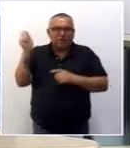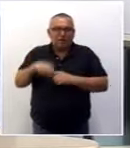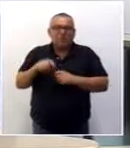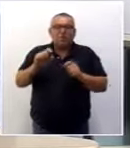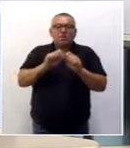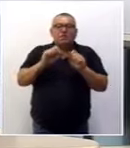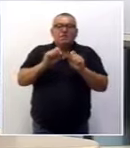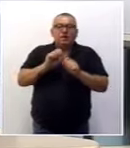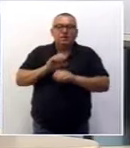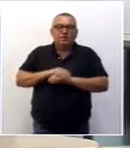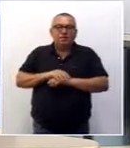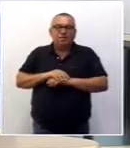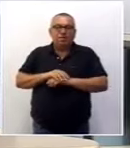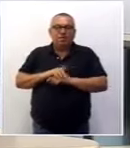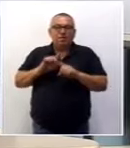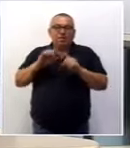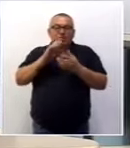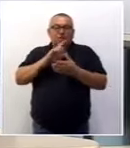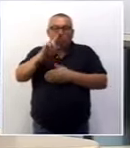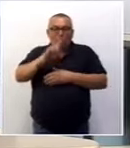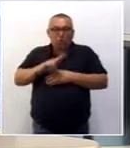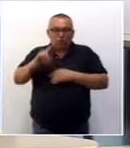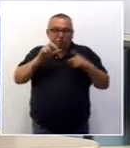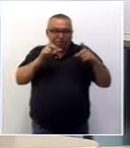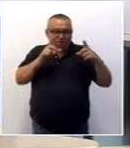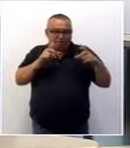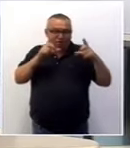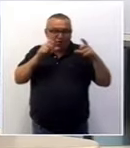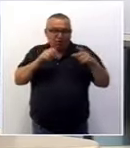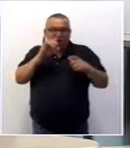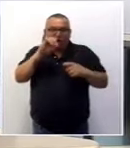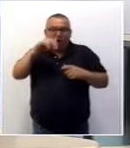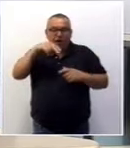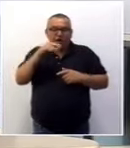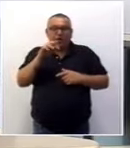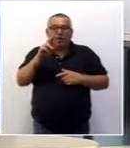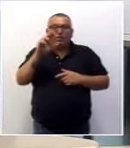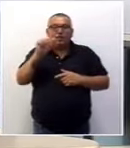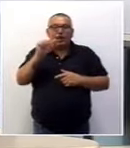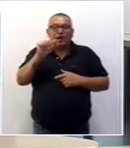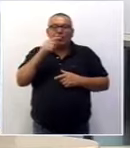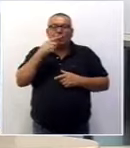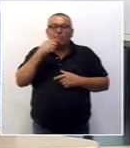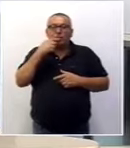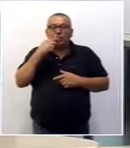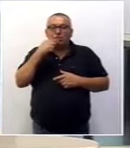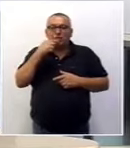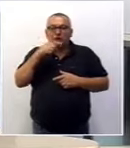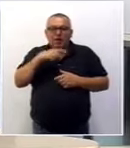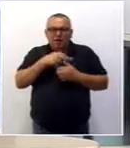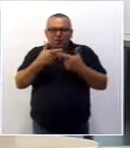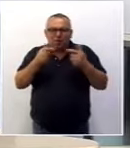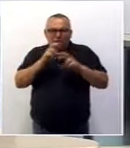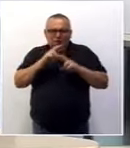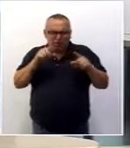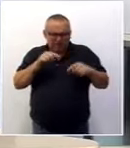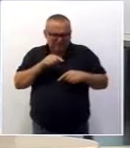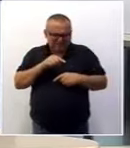lá, mas a partir do momento que eu uso uma foto no infravermelho, eu consigo perceber que tem uma coisa diferente lá que não é natural,